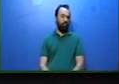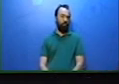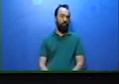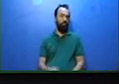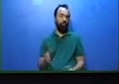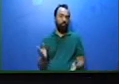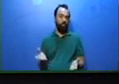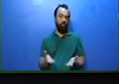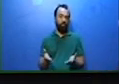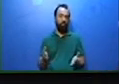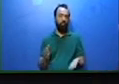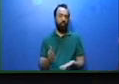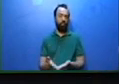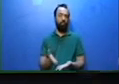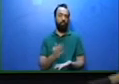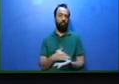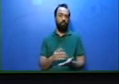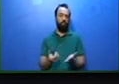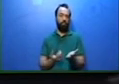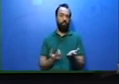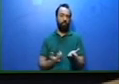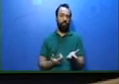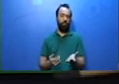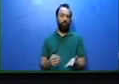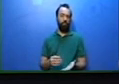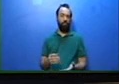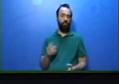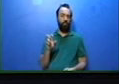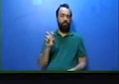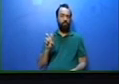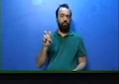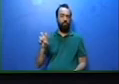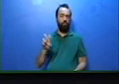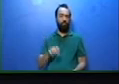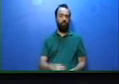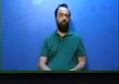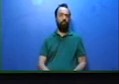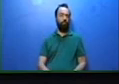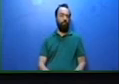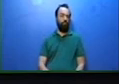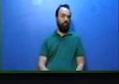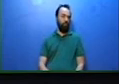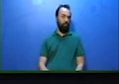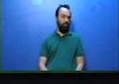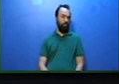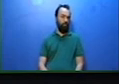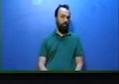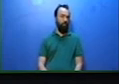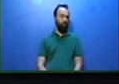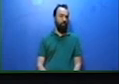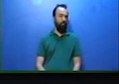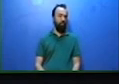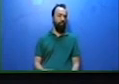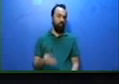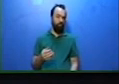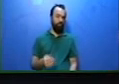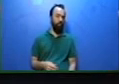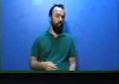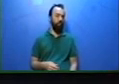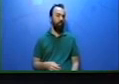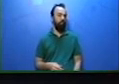Agora, abre aí na sua apostila, na página 55. Abriu? Vamos voltar lá,